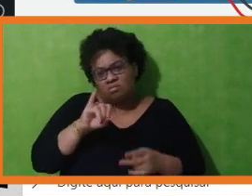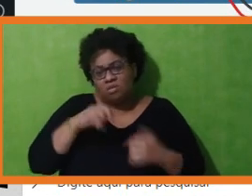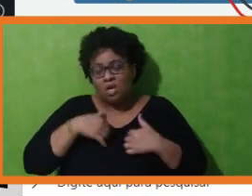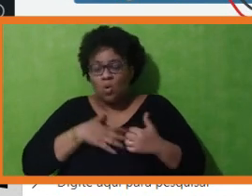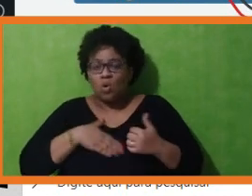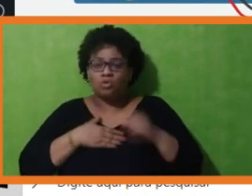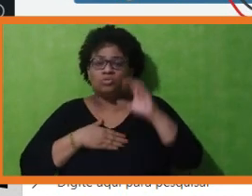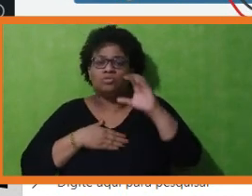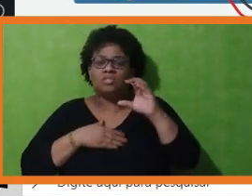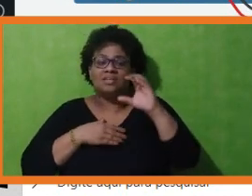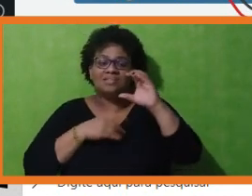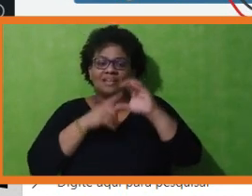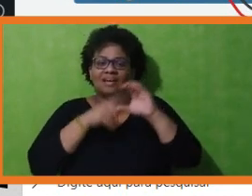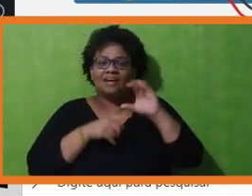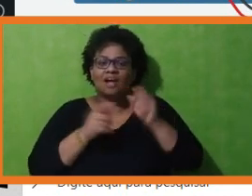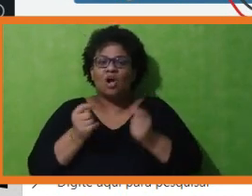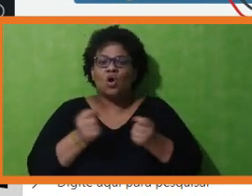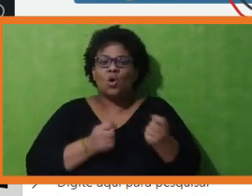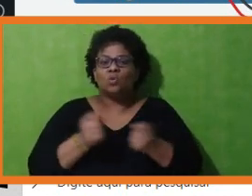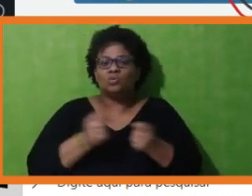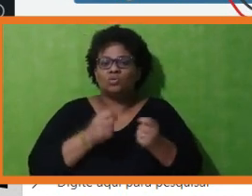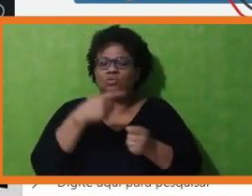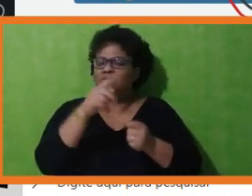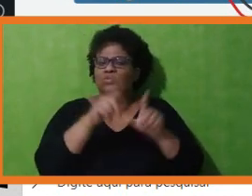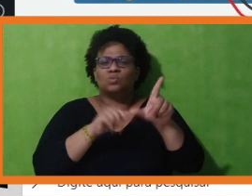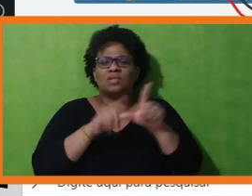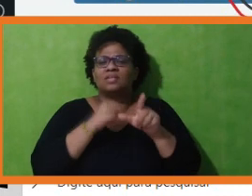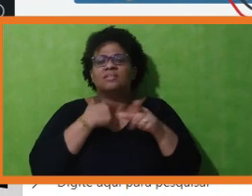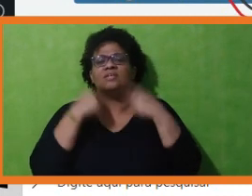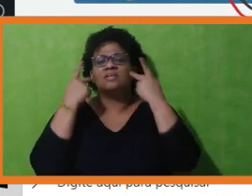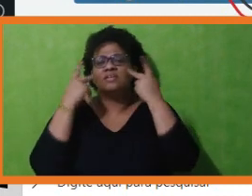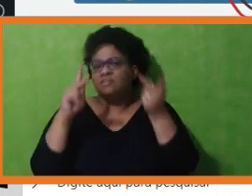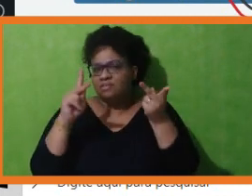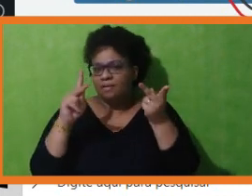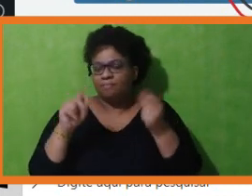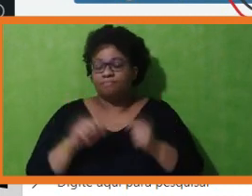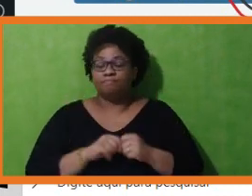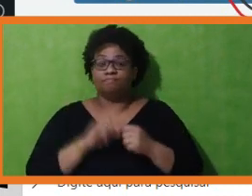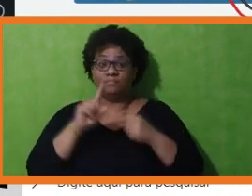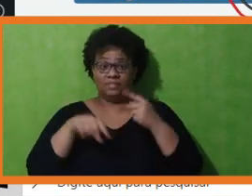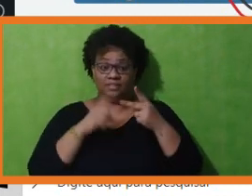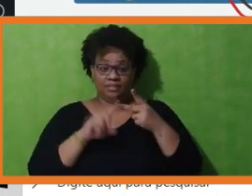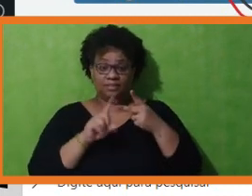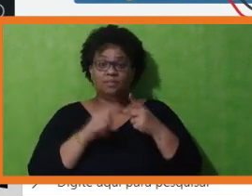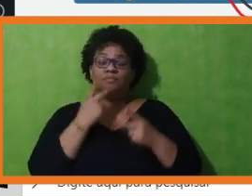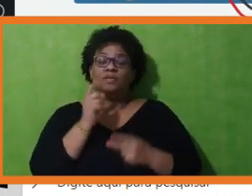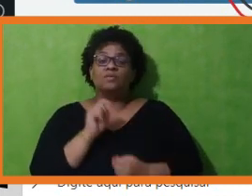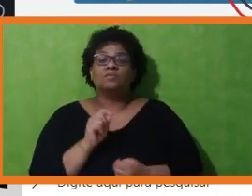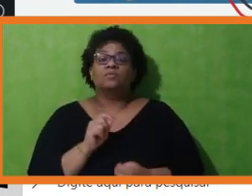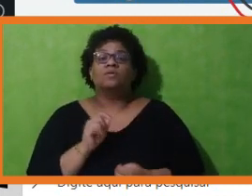I. Eu utilizo C porque para mim C traz a ideia de controle. Você pode utilizar a letra que você quiser. Depois eu